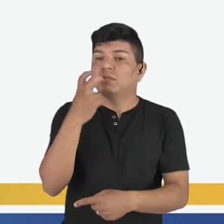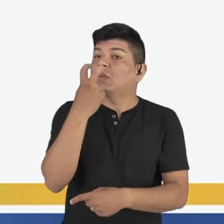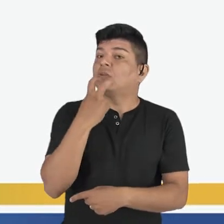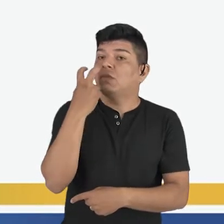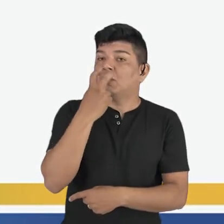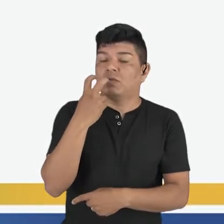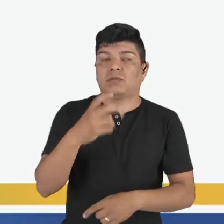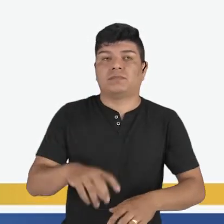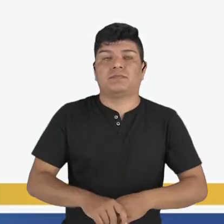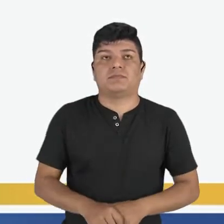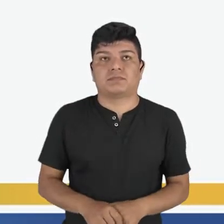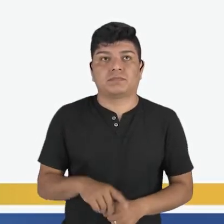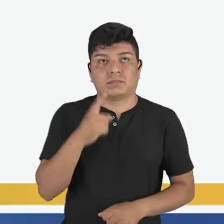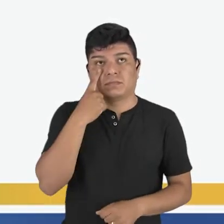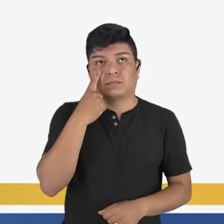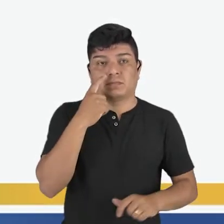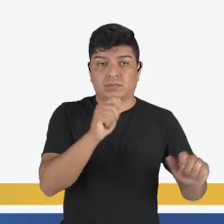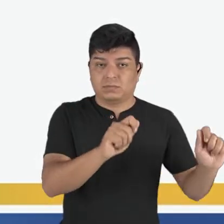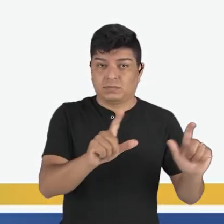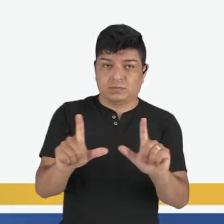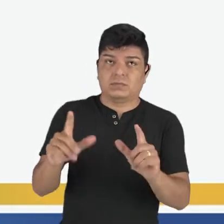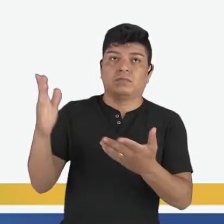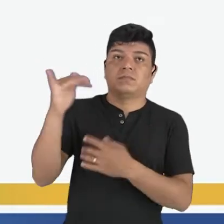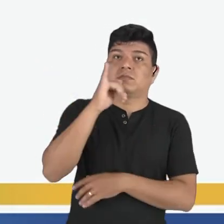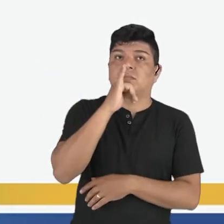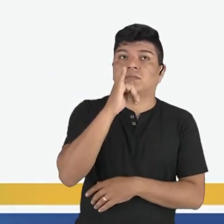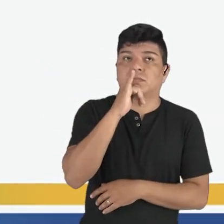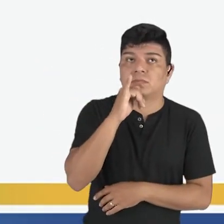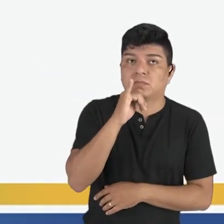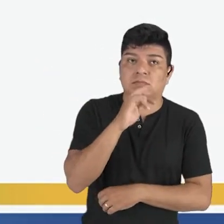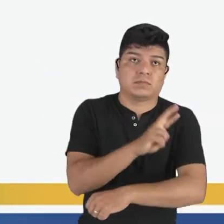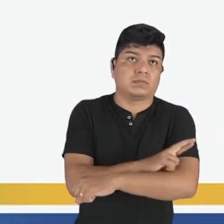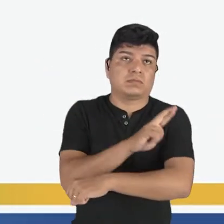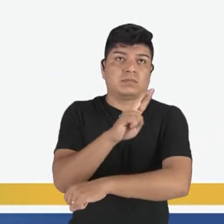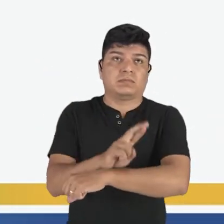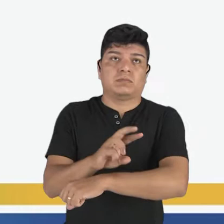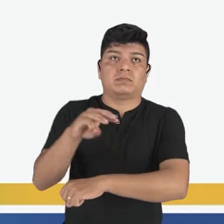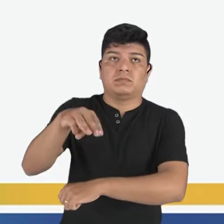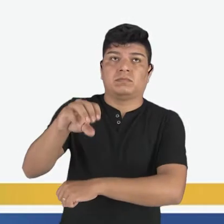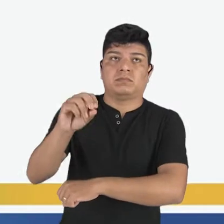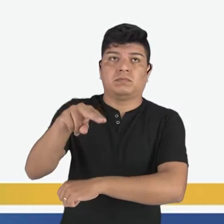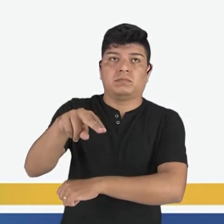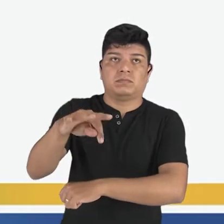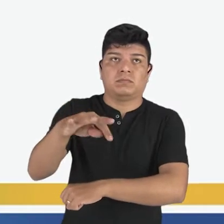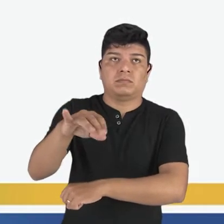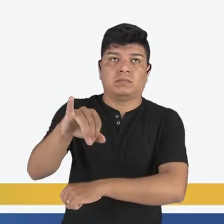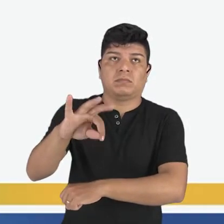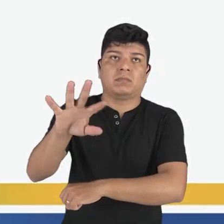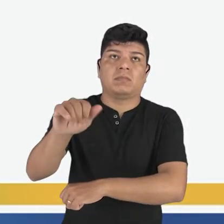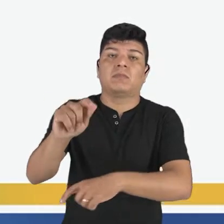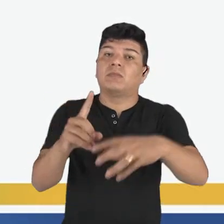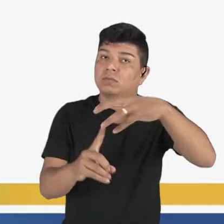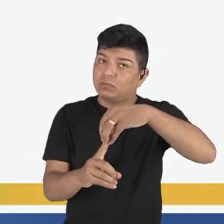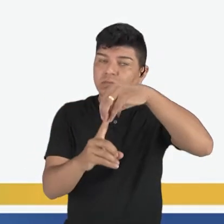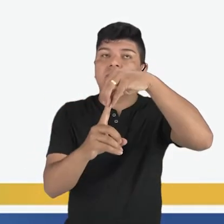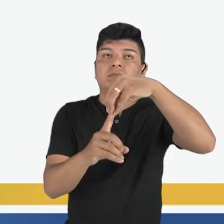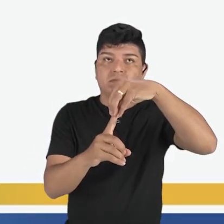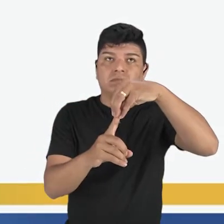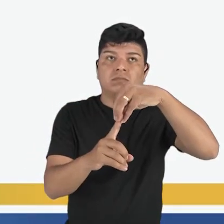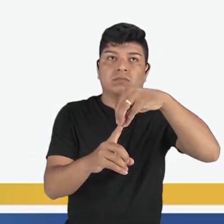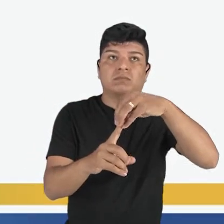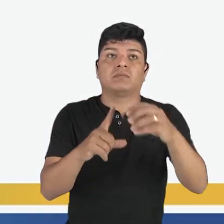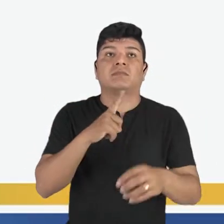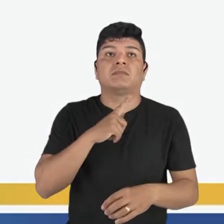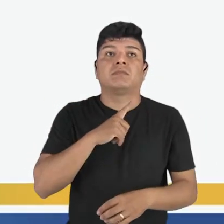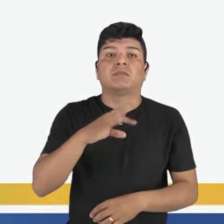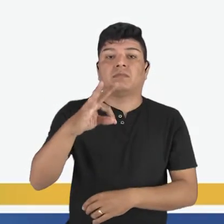orais. Veja aí no slide, por exemplo, as religiões monoteístas, o judaísmo tem a Torá. A palavra